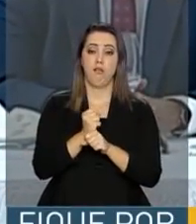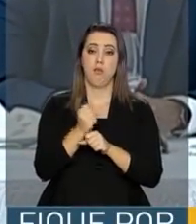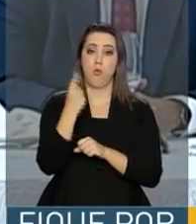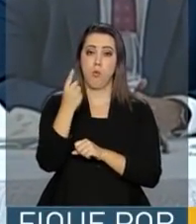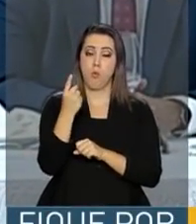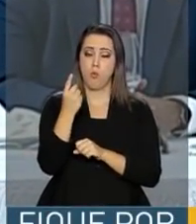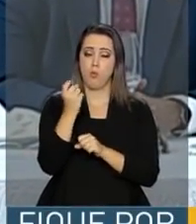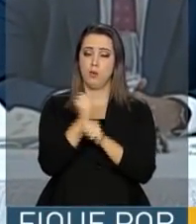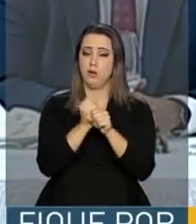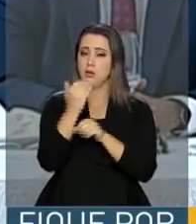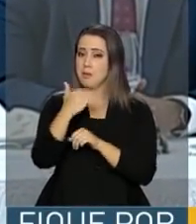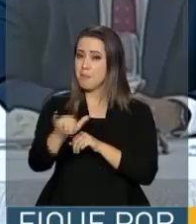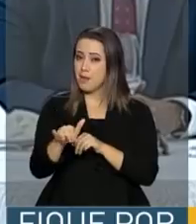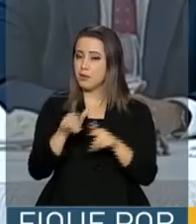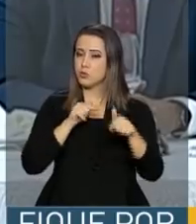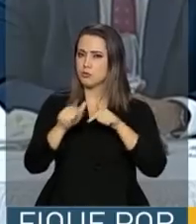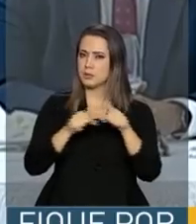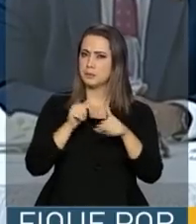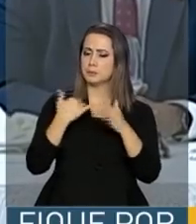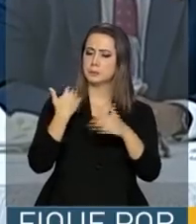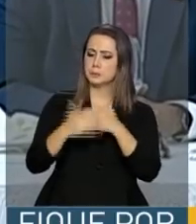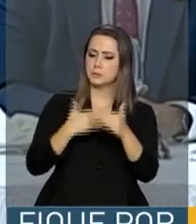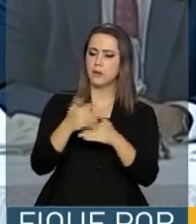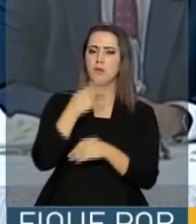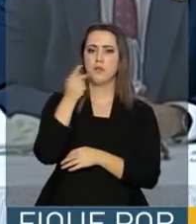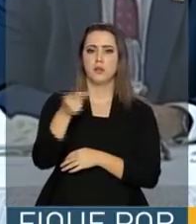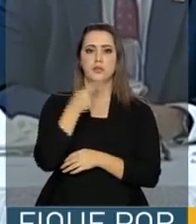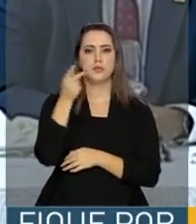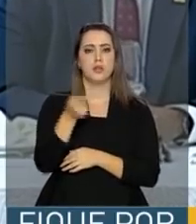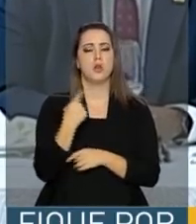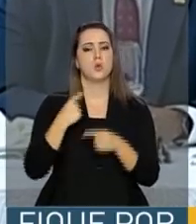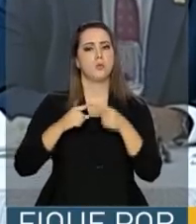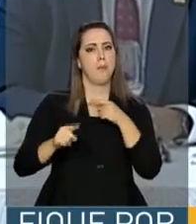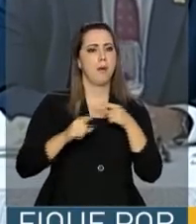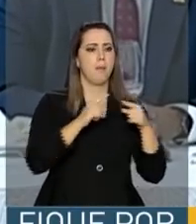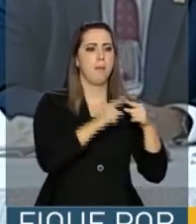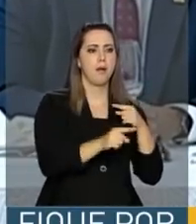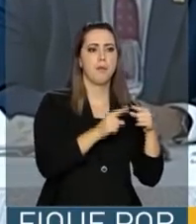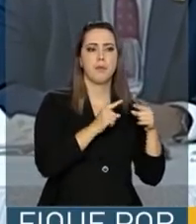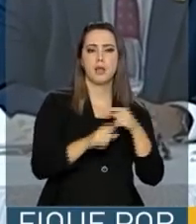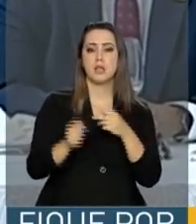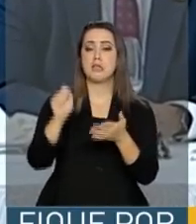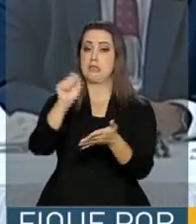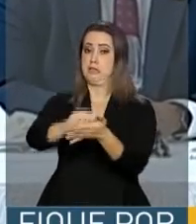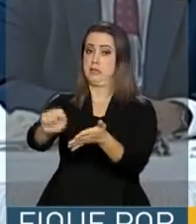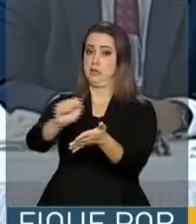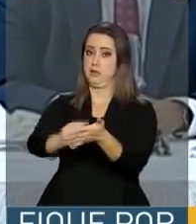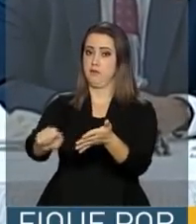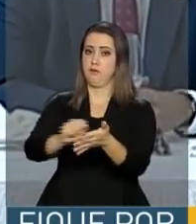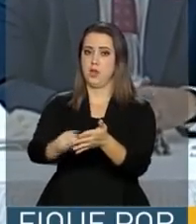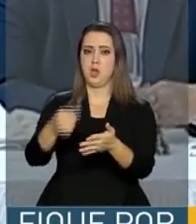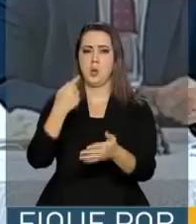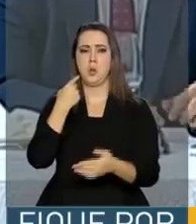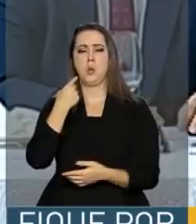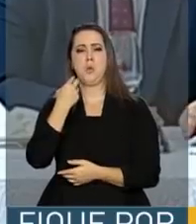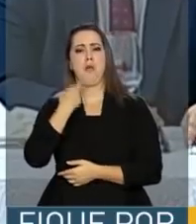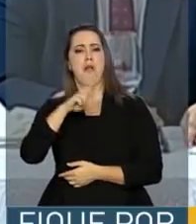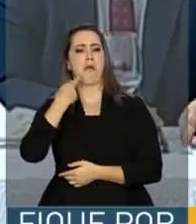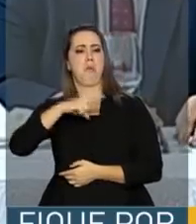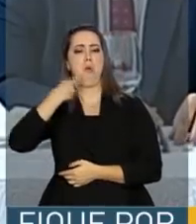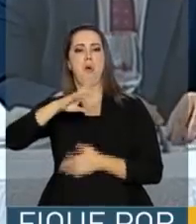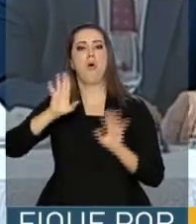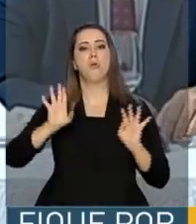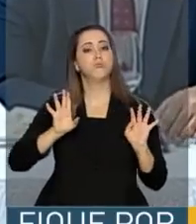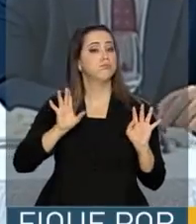governo vocês são testemunhas do quanto se falou do quanto o seu pois do quanto se inscreveu do quanto se criticou do quanto se ver